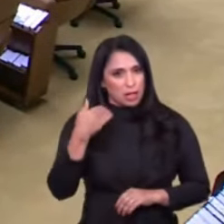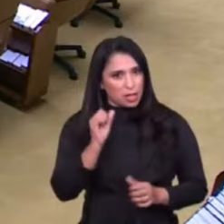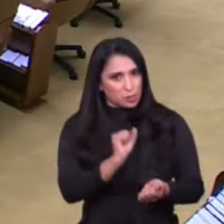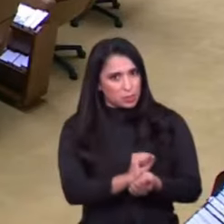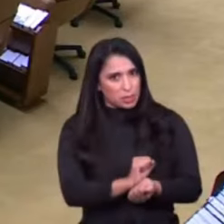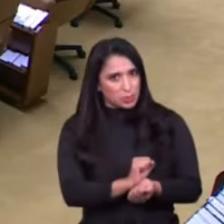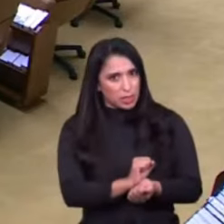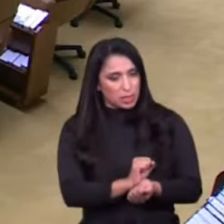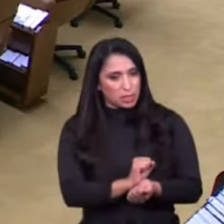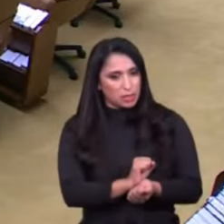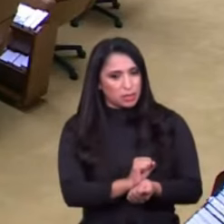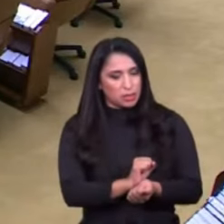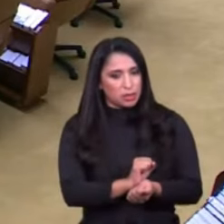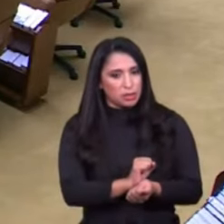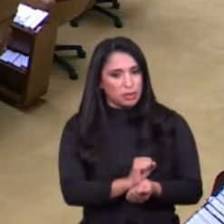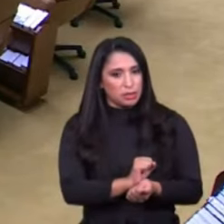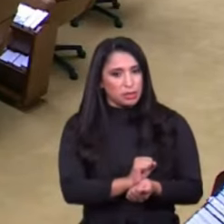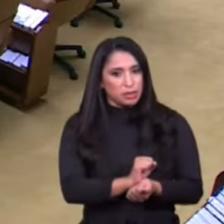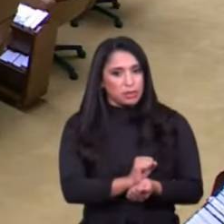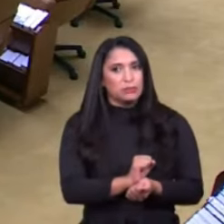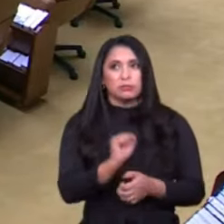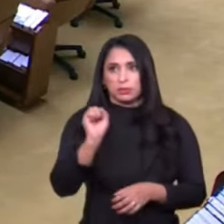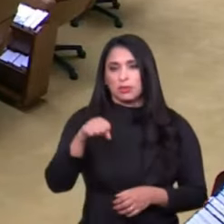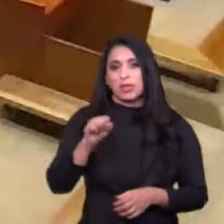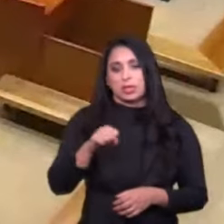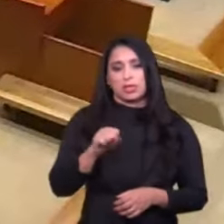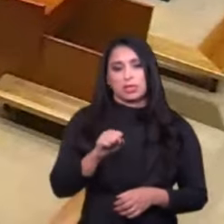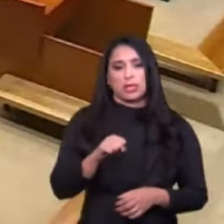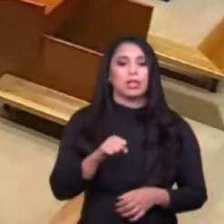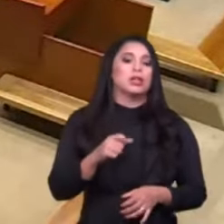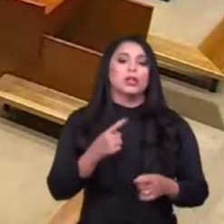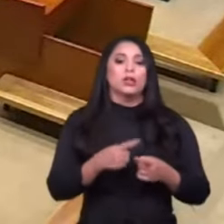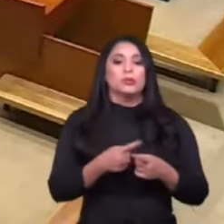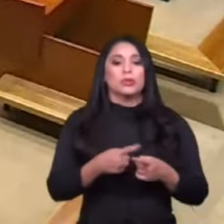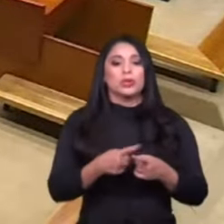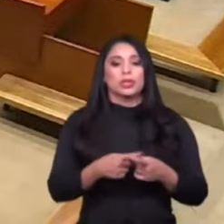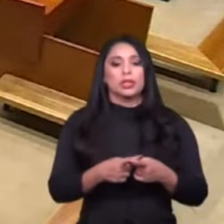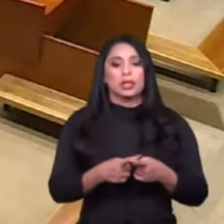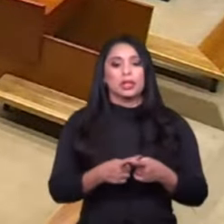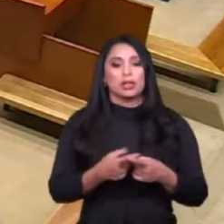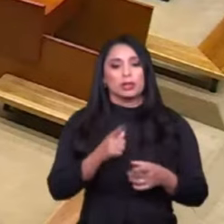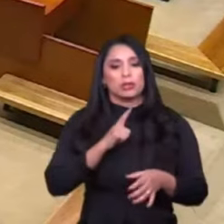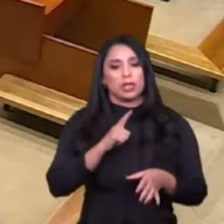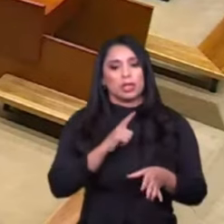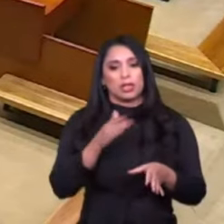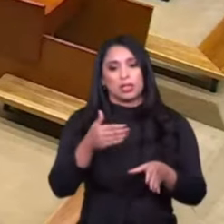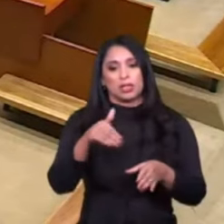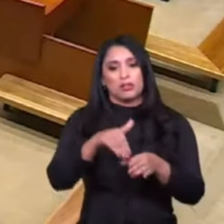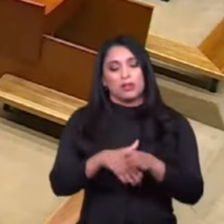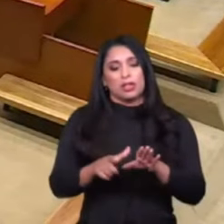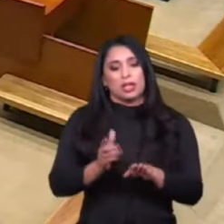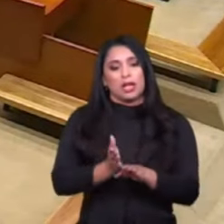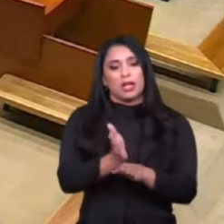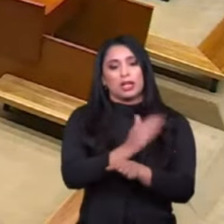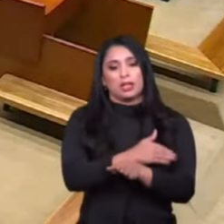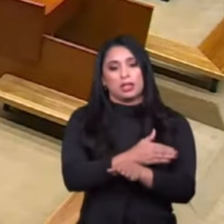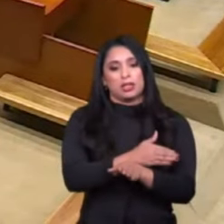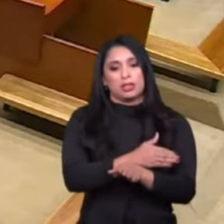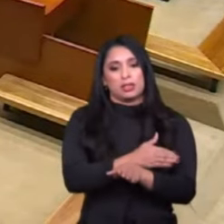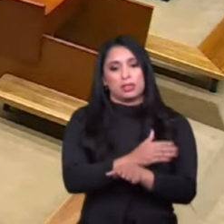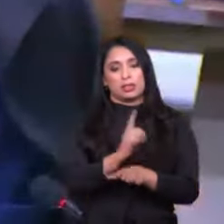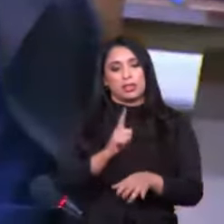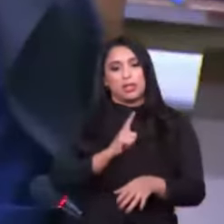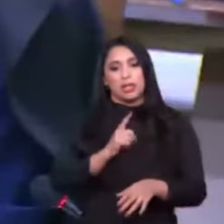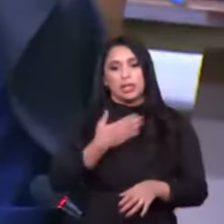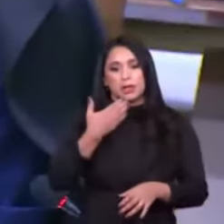igualmente. Até porque eu anteciparia voto, e aí realmente eu não faço isso. Eu só precisava pedir licença ao